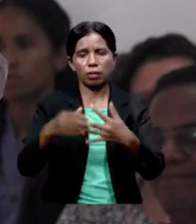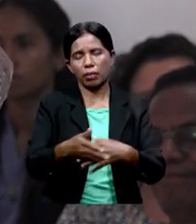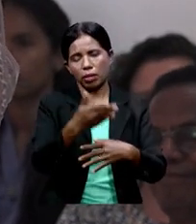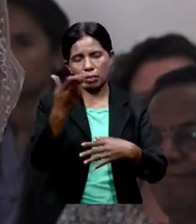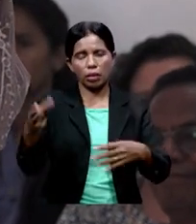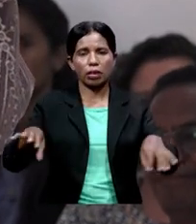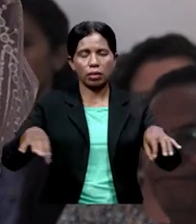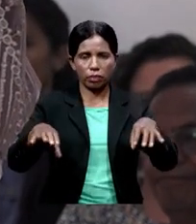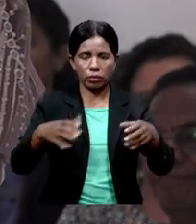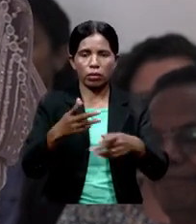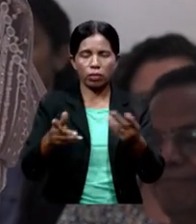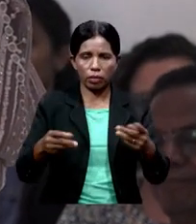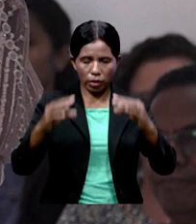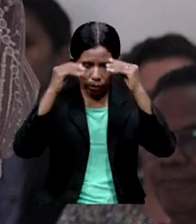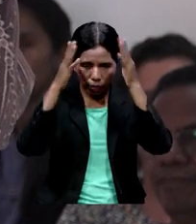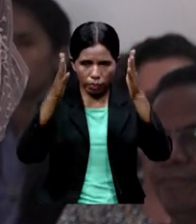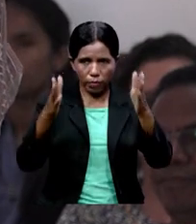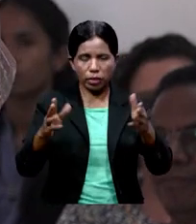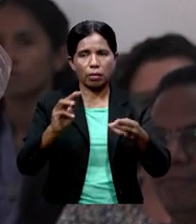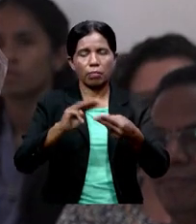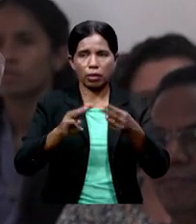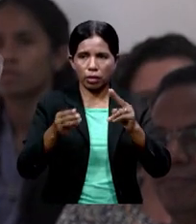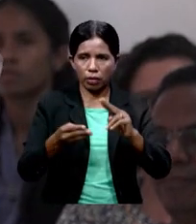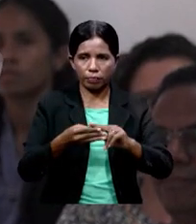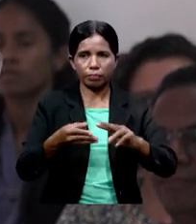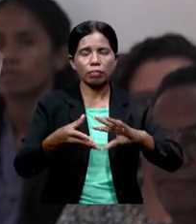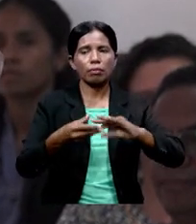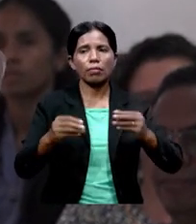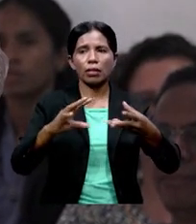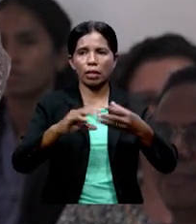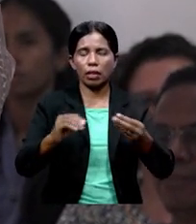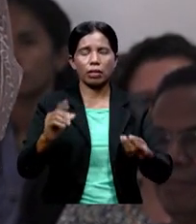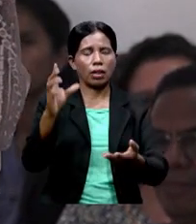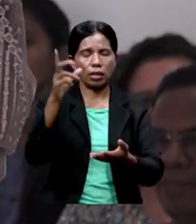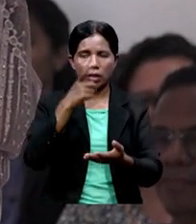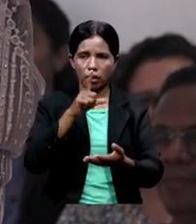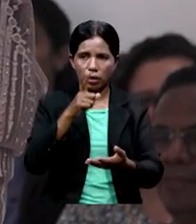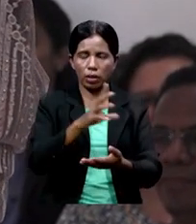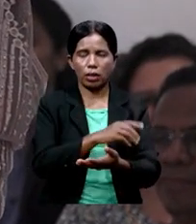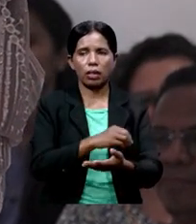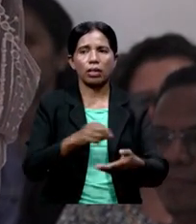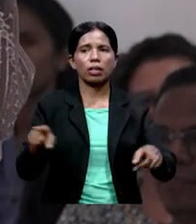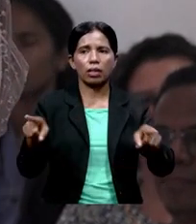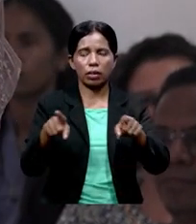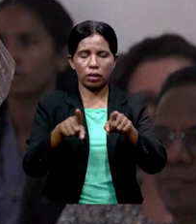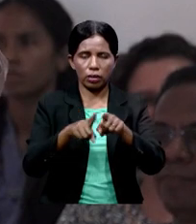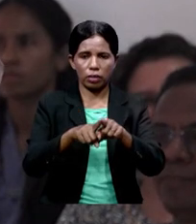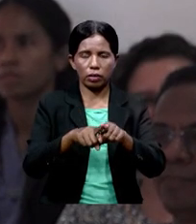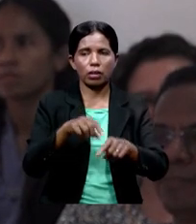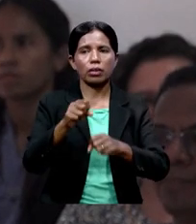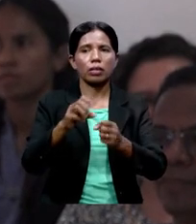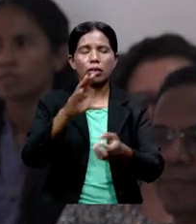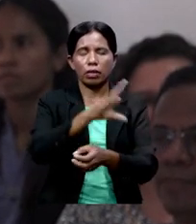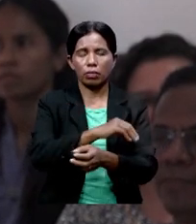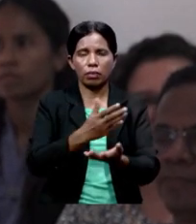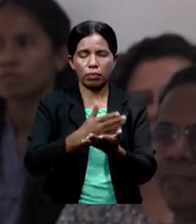áreas, mestres matemáticos, historiadores e linguistas, com a generosidade de